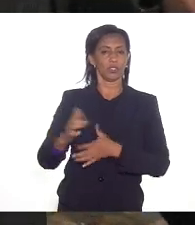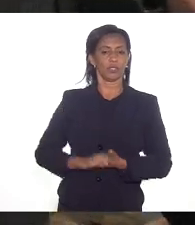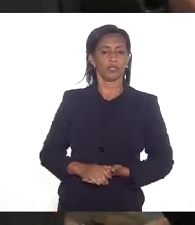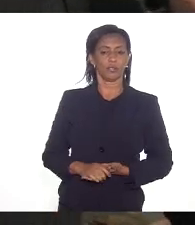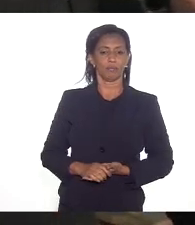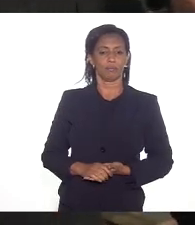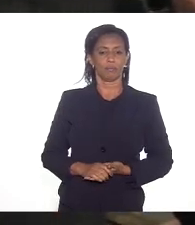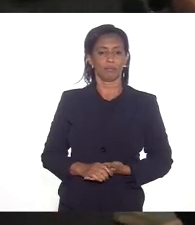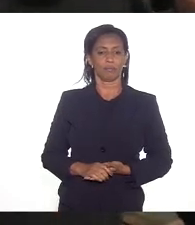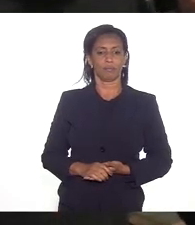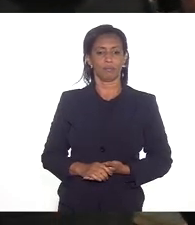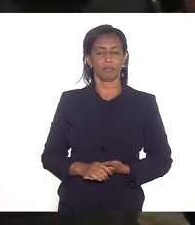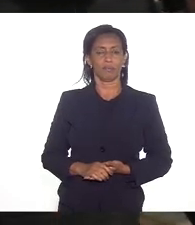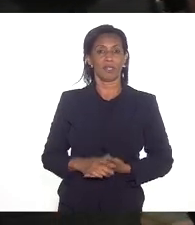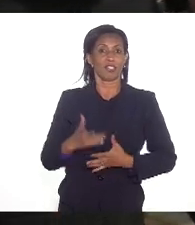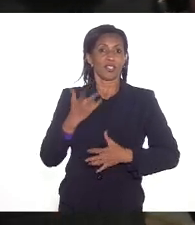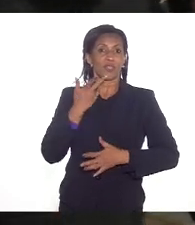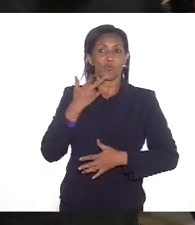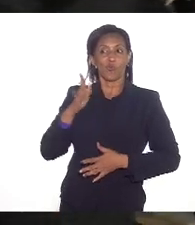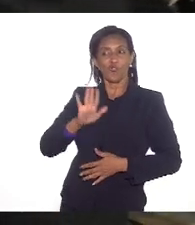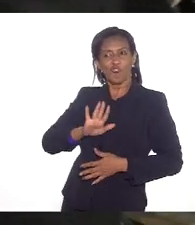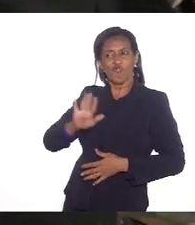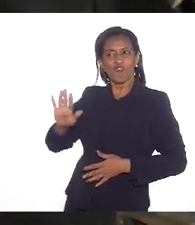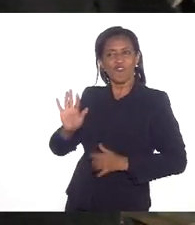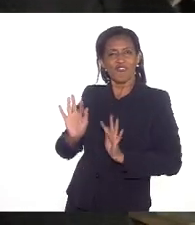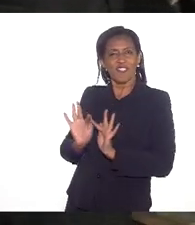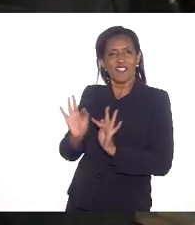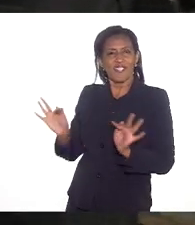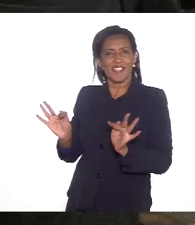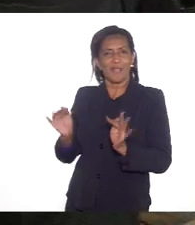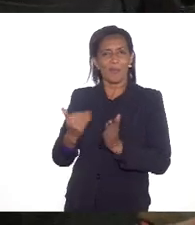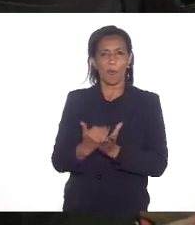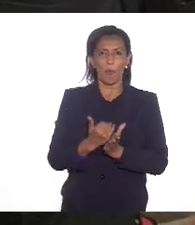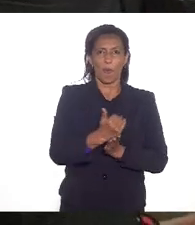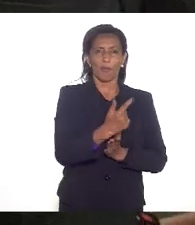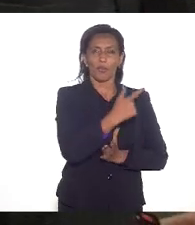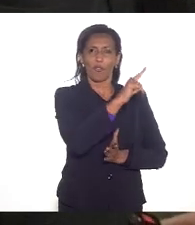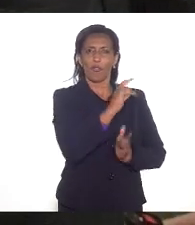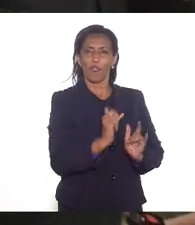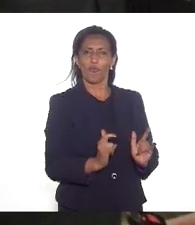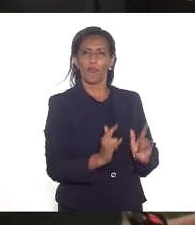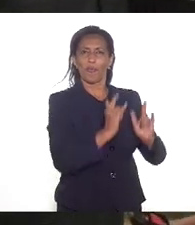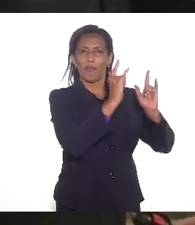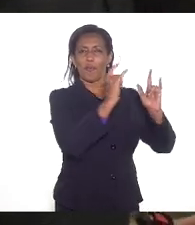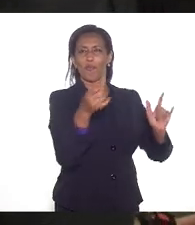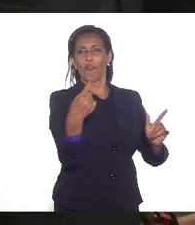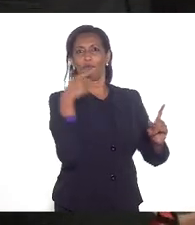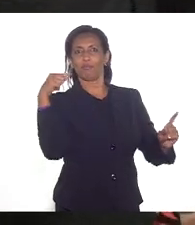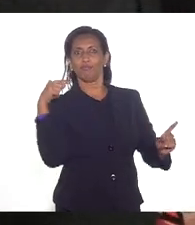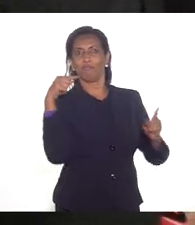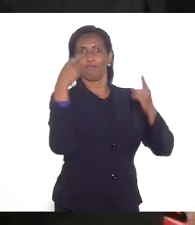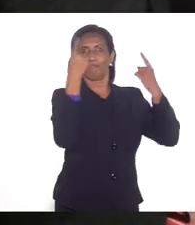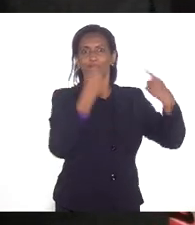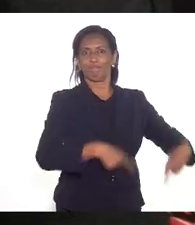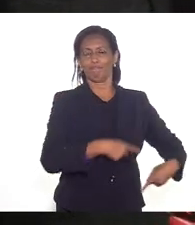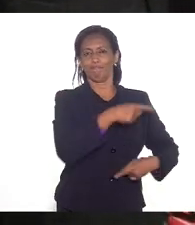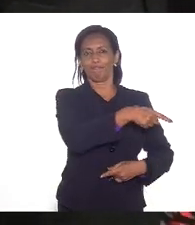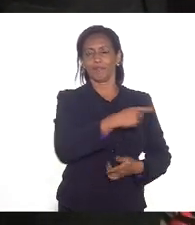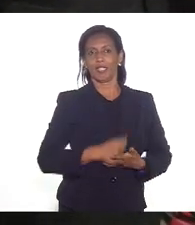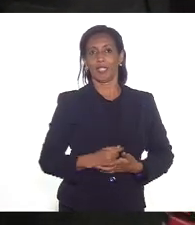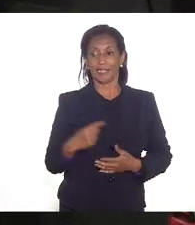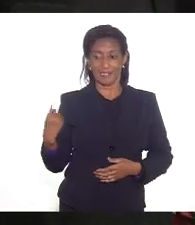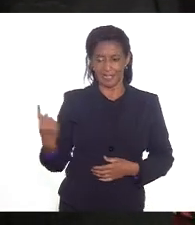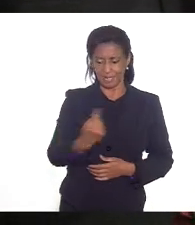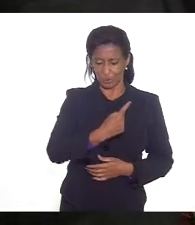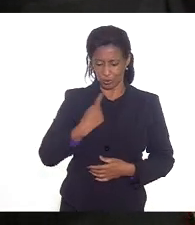um até logo para esta casa iniciamos no a legião um novo desafio e a nós nos